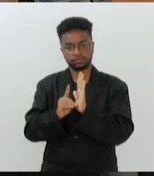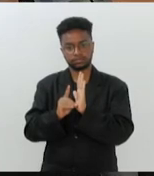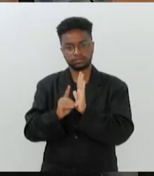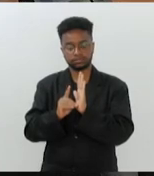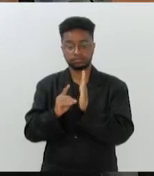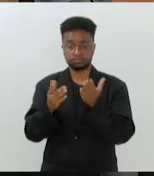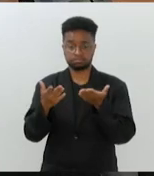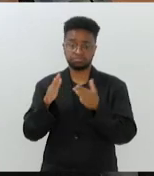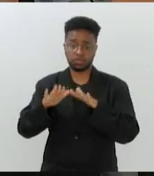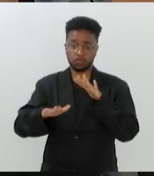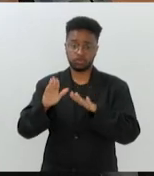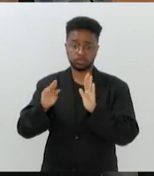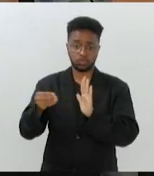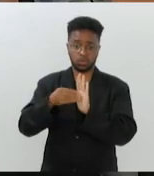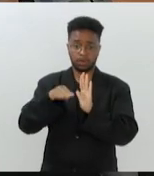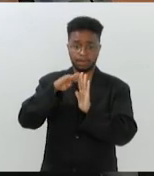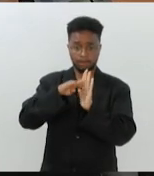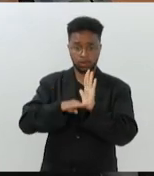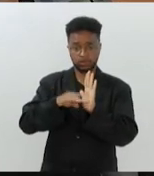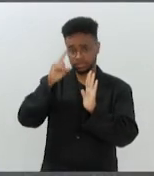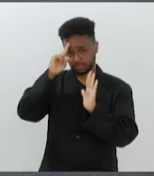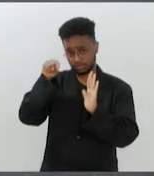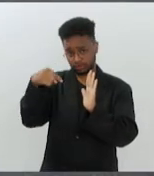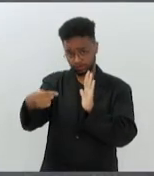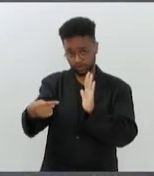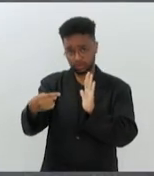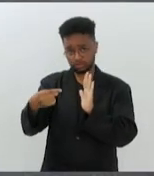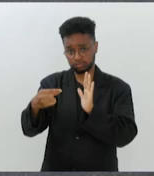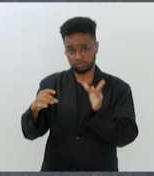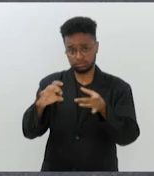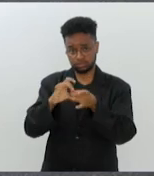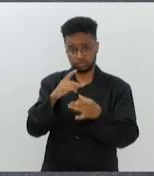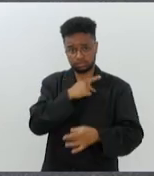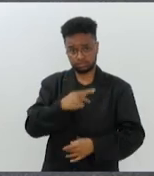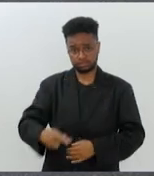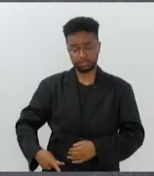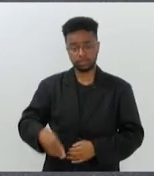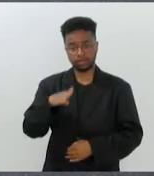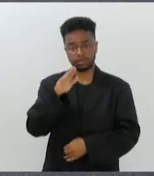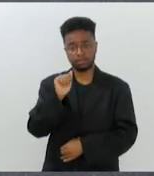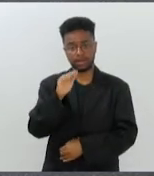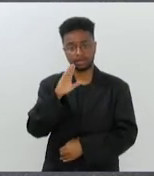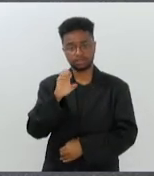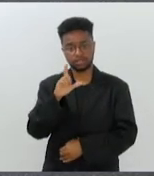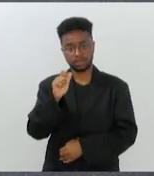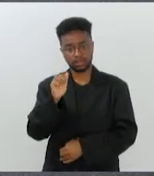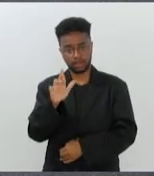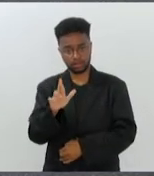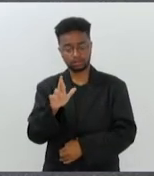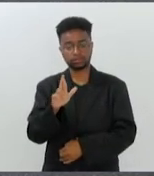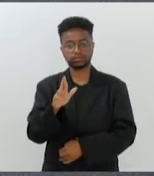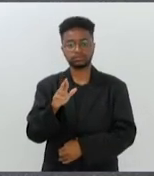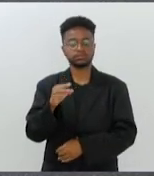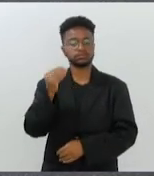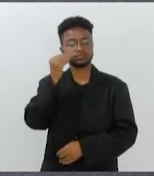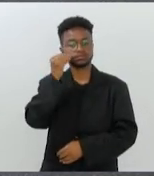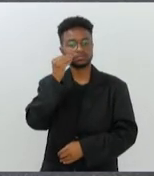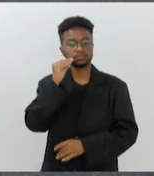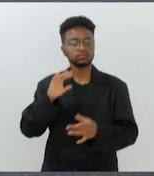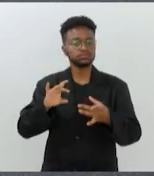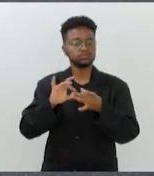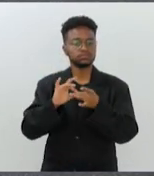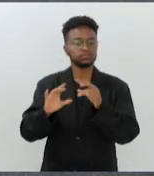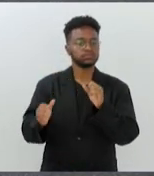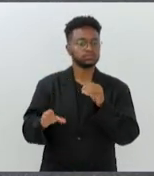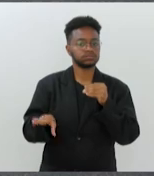virá a pauta semana que vem, segundo o presidente Bacelar, para sustar dois decretos do